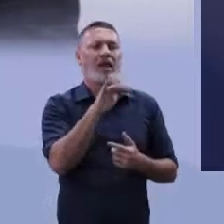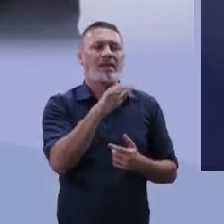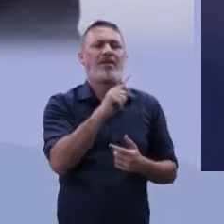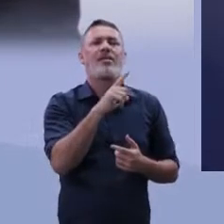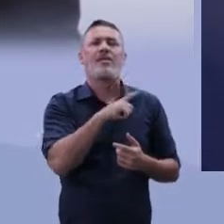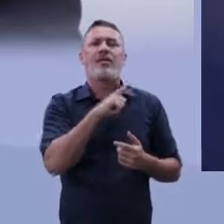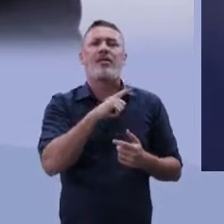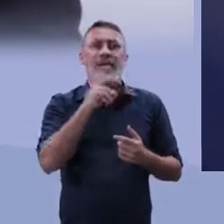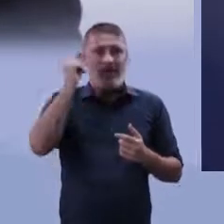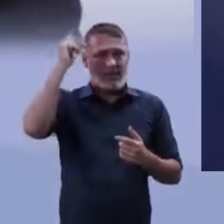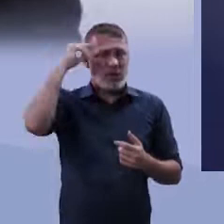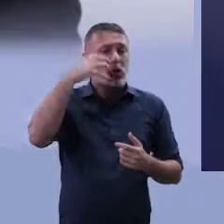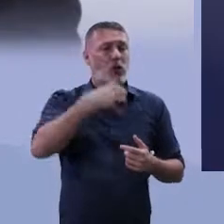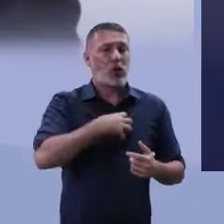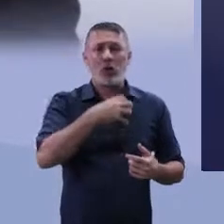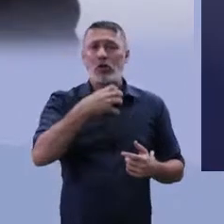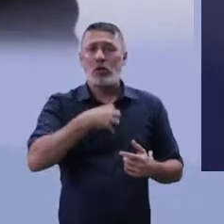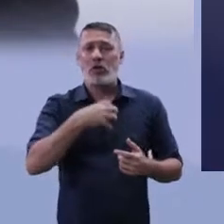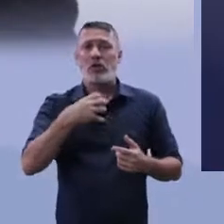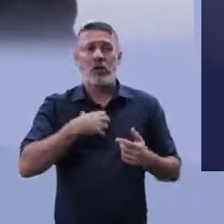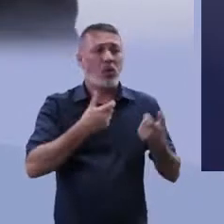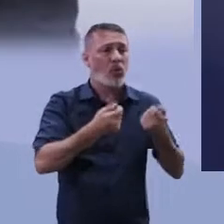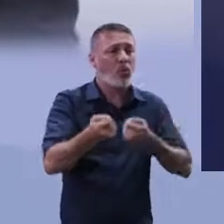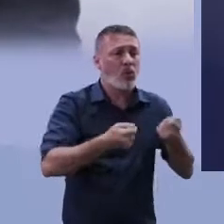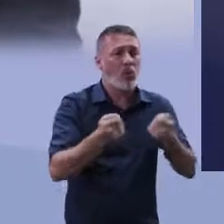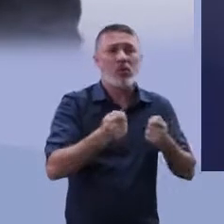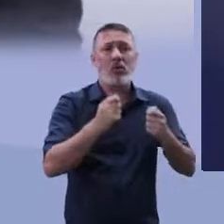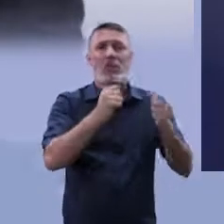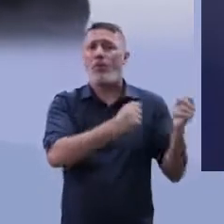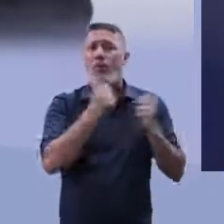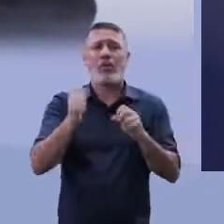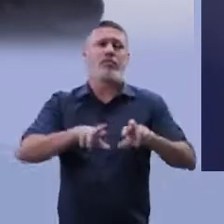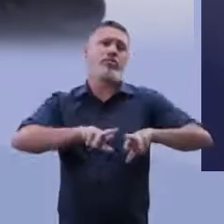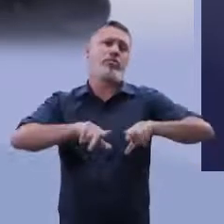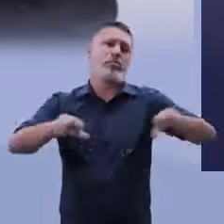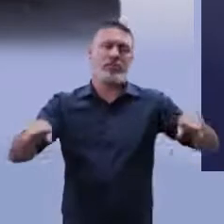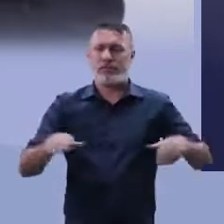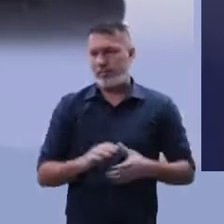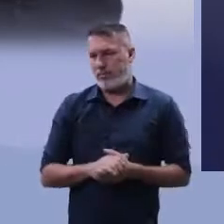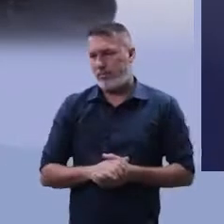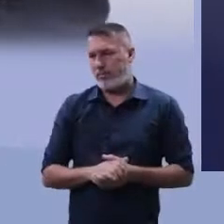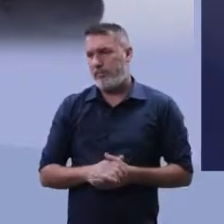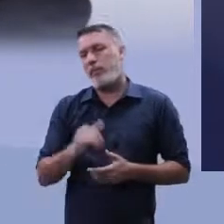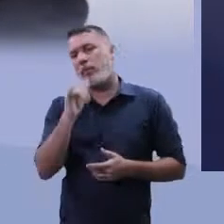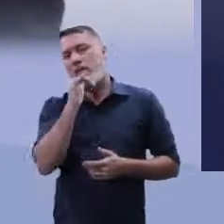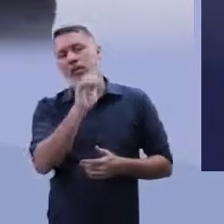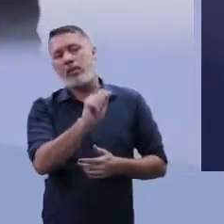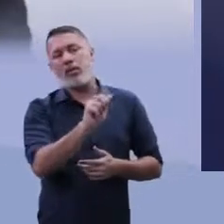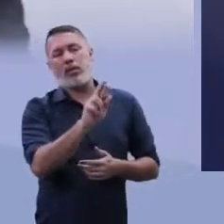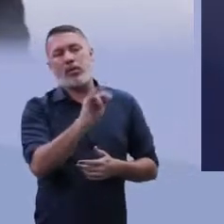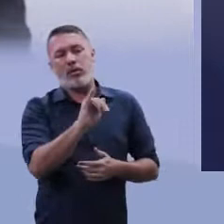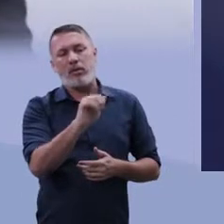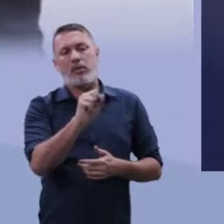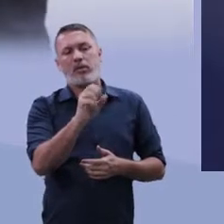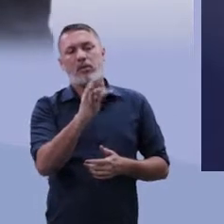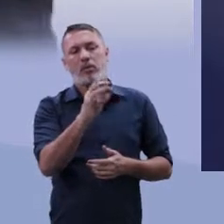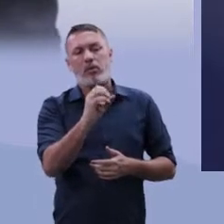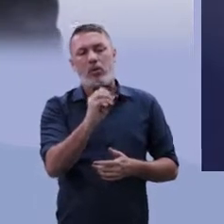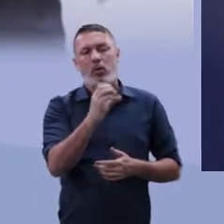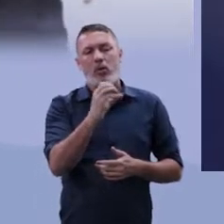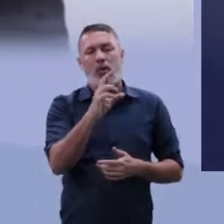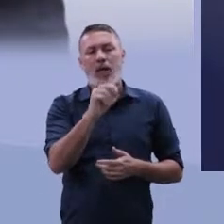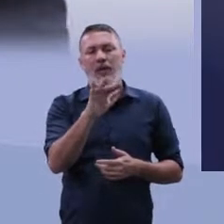de governo ela é importante a gente entender. Por exemplo, uma aristocracia, né? O que é isso? Isso é um governo